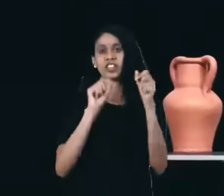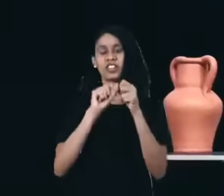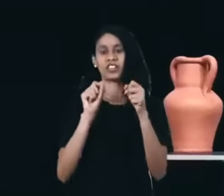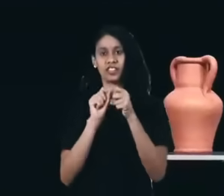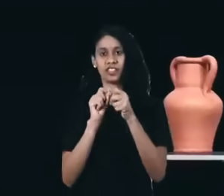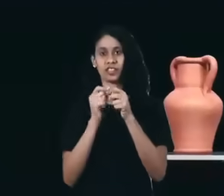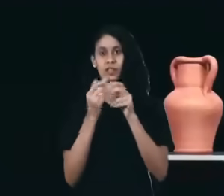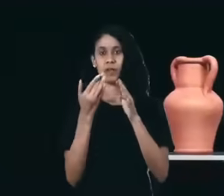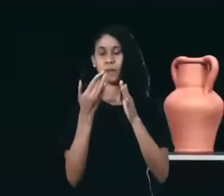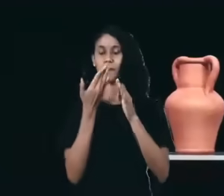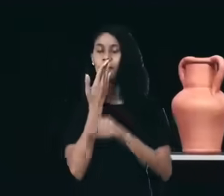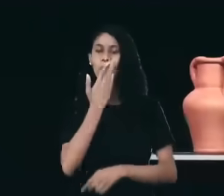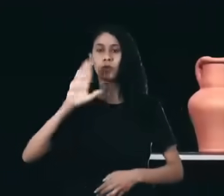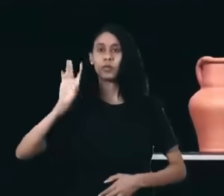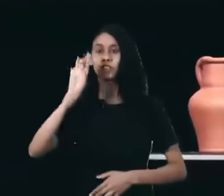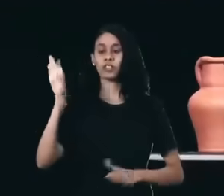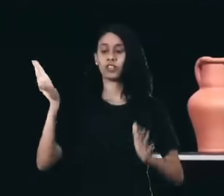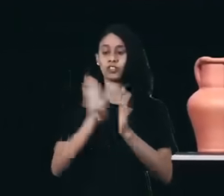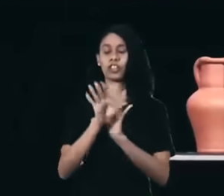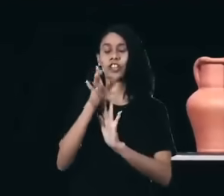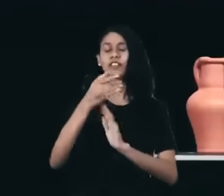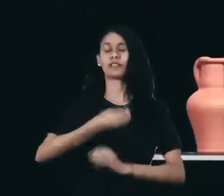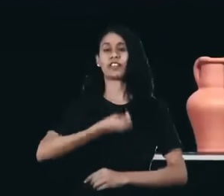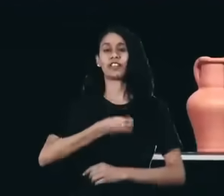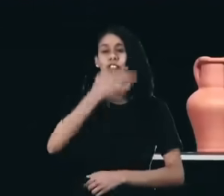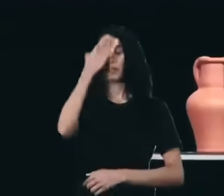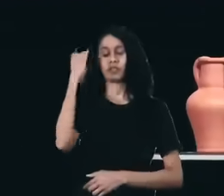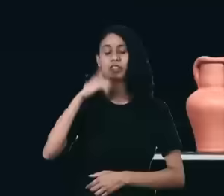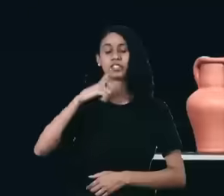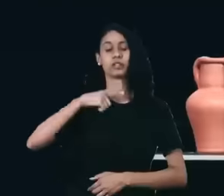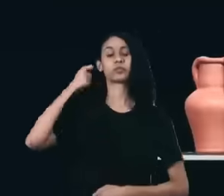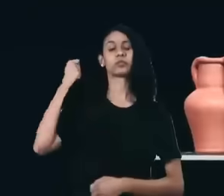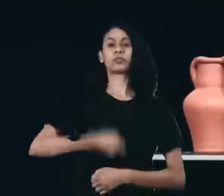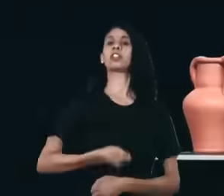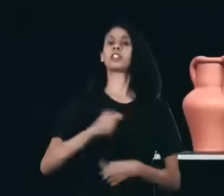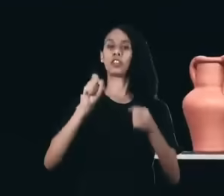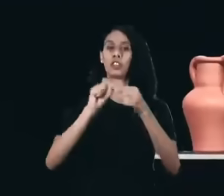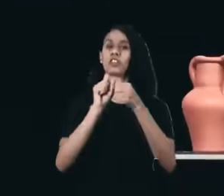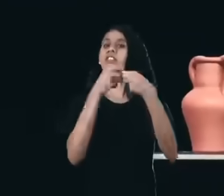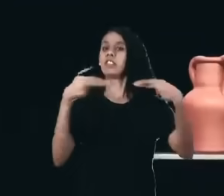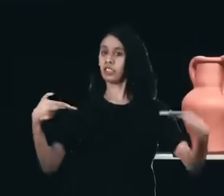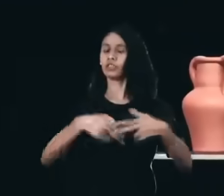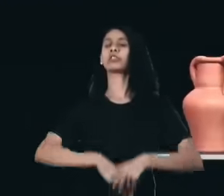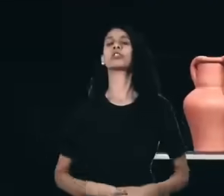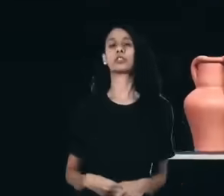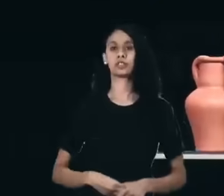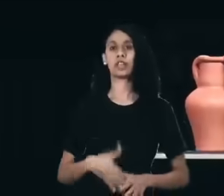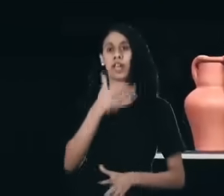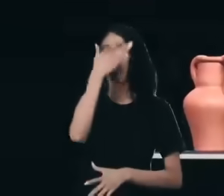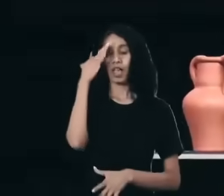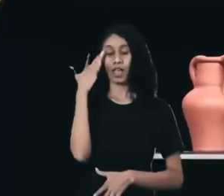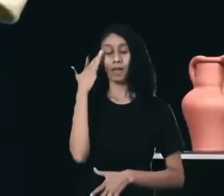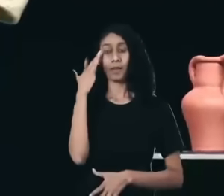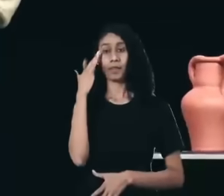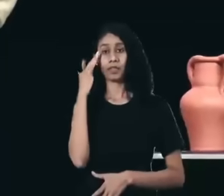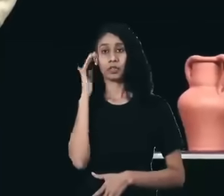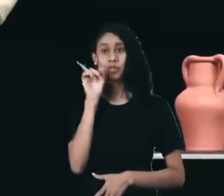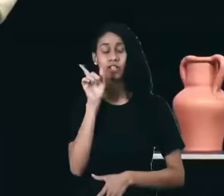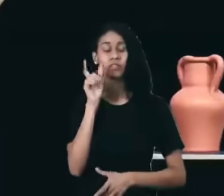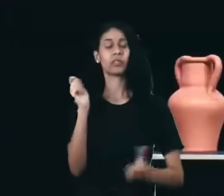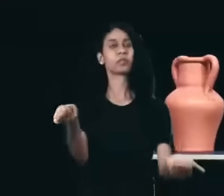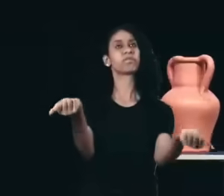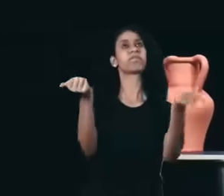na vida daquela pessoa que tem atitude. Gente, promessa só se cumpre para quem está disposto a sair da zona de